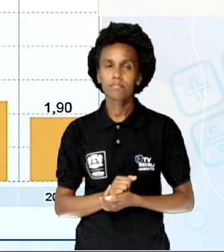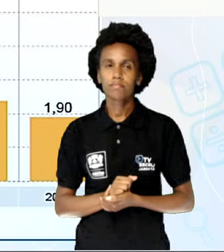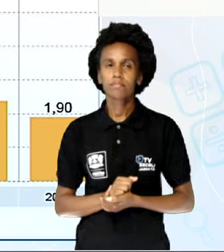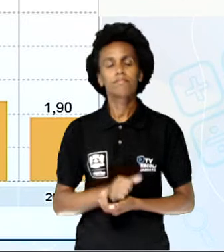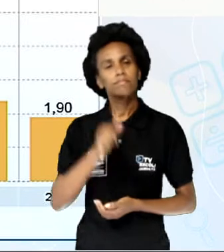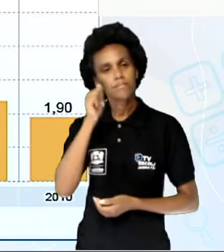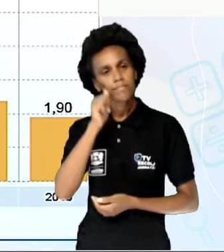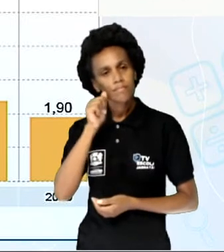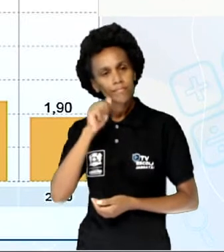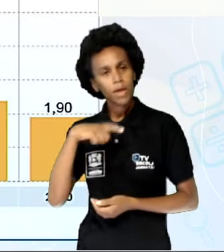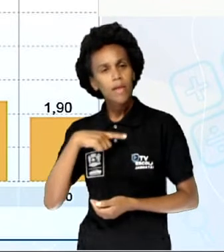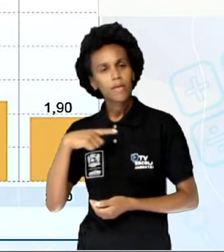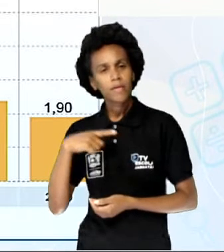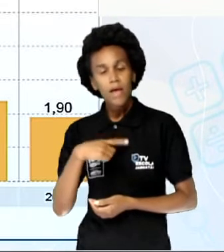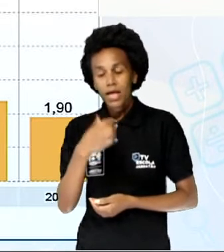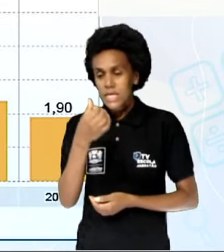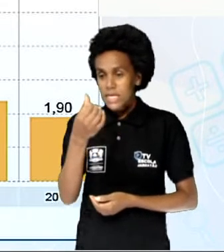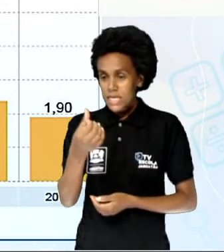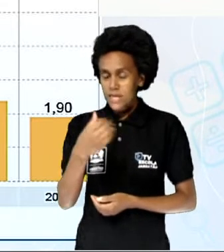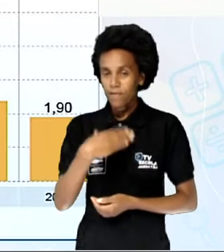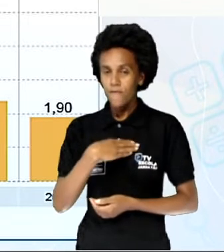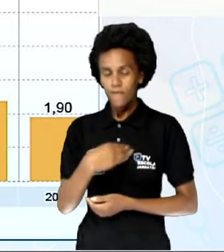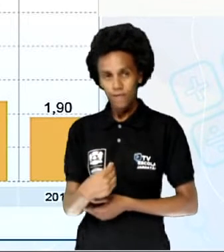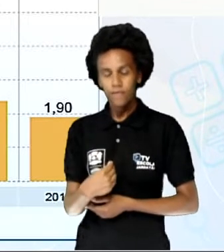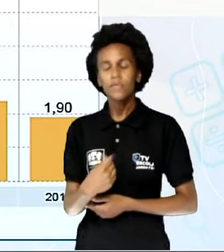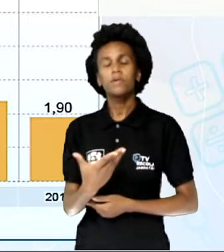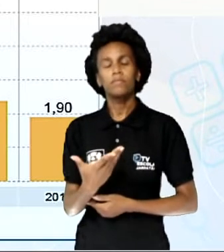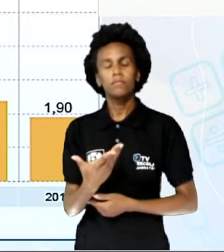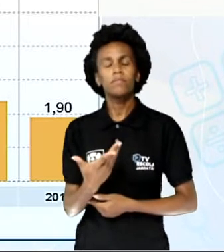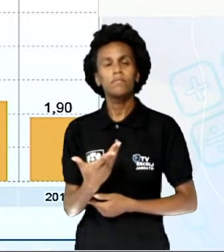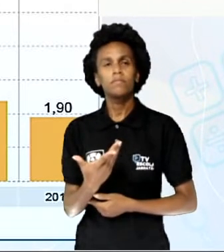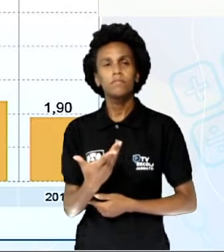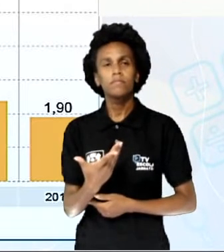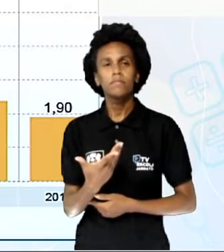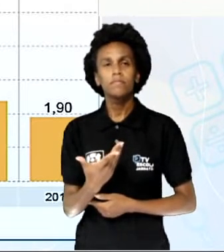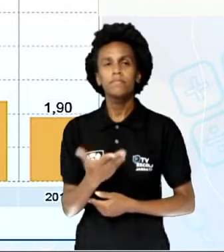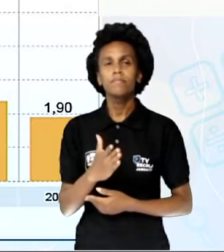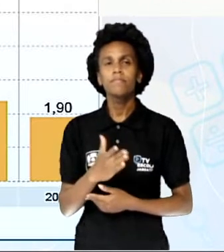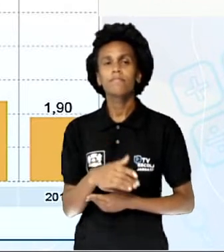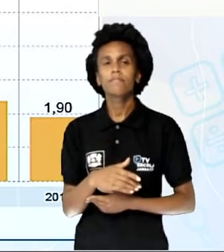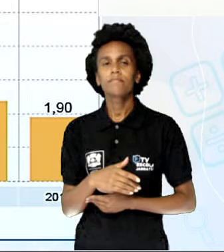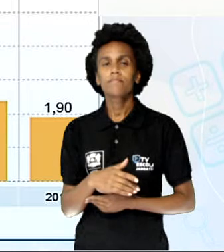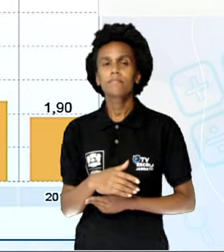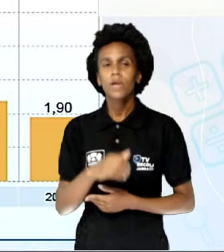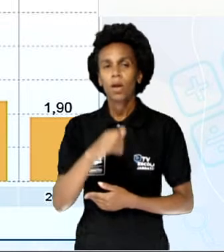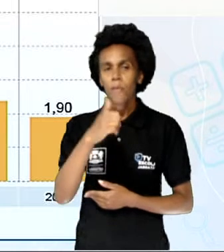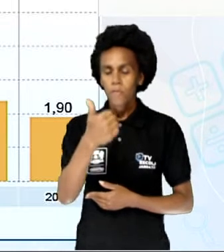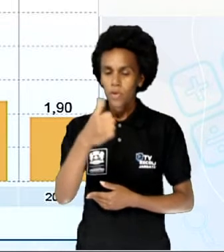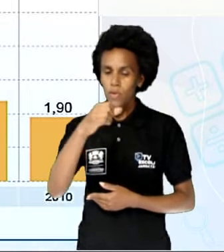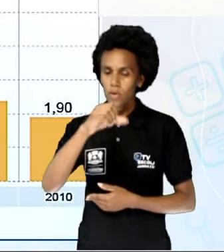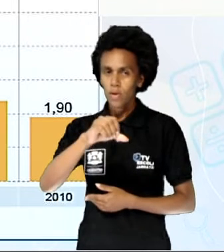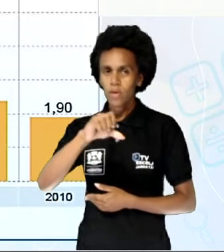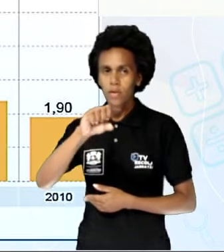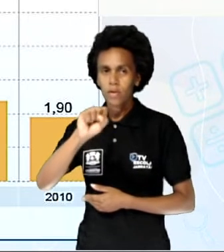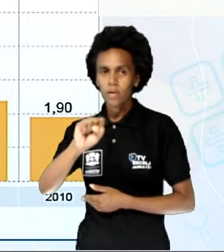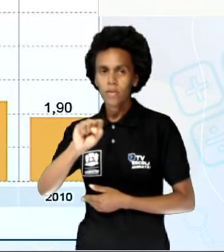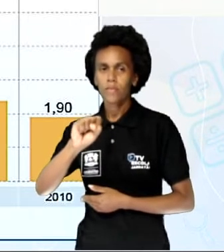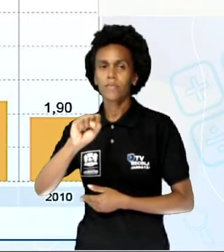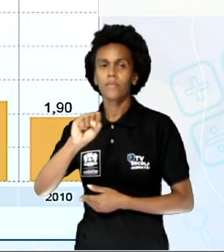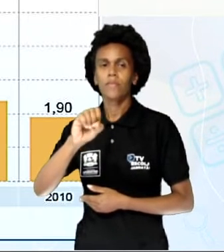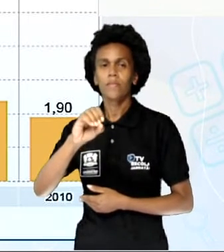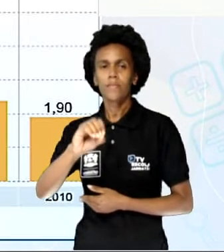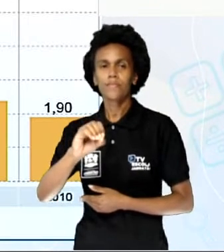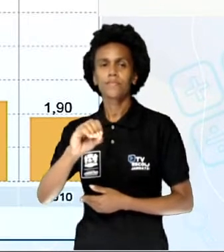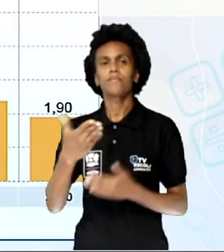estava dentro da média, consegue entender? Aí ali em 1980 já baixou para 4 filhos por mulher, 91